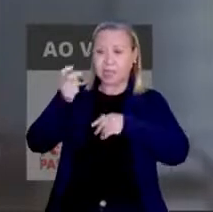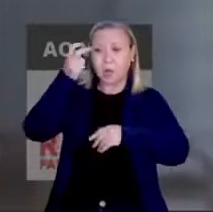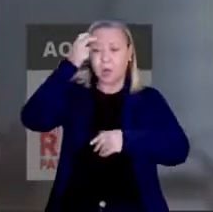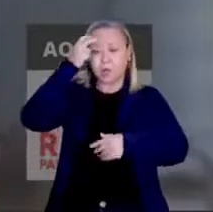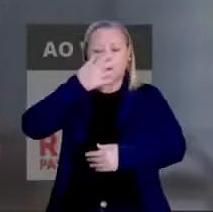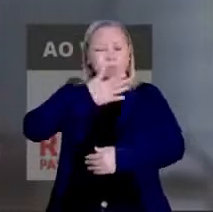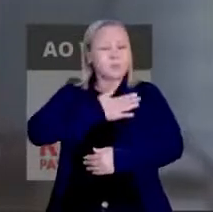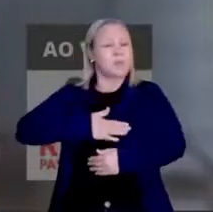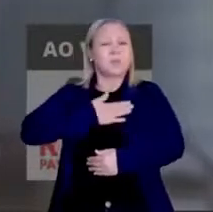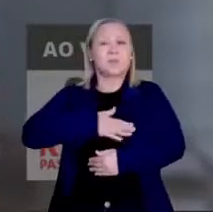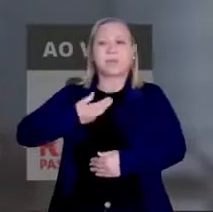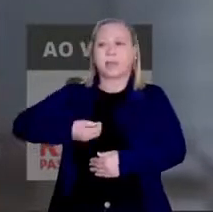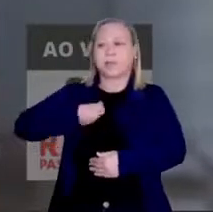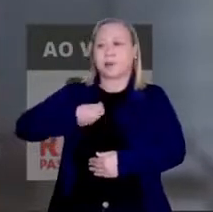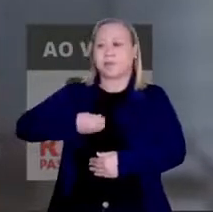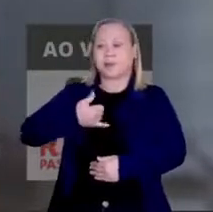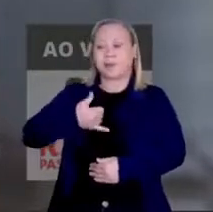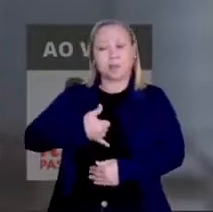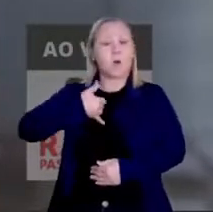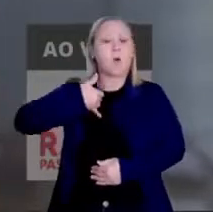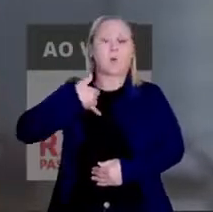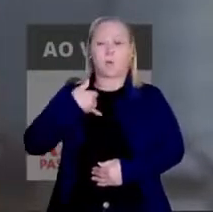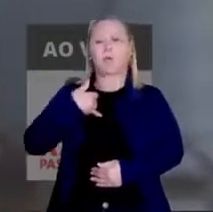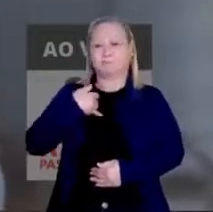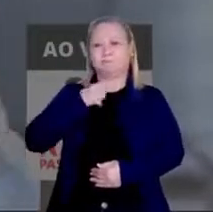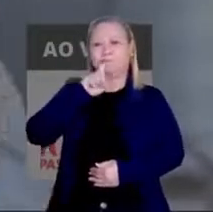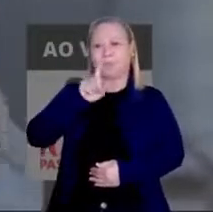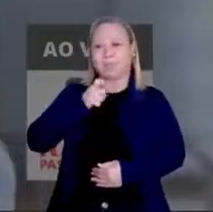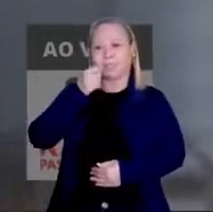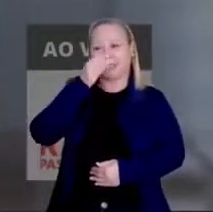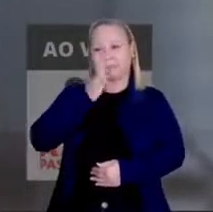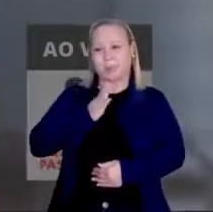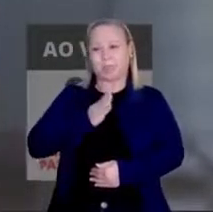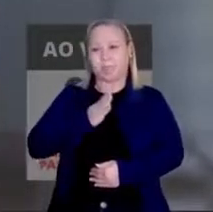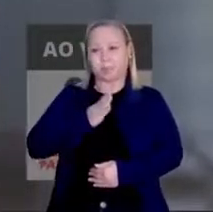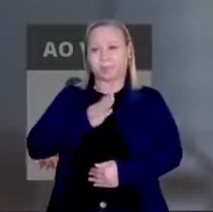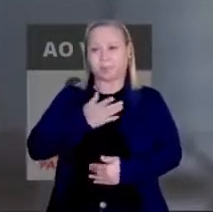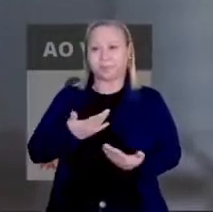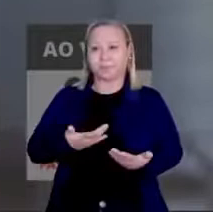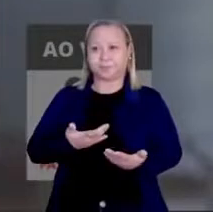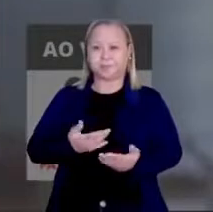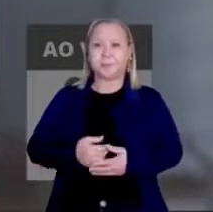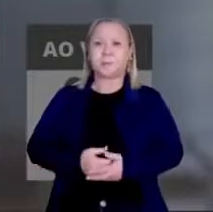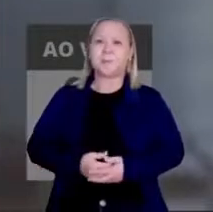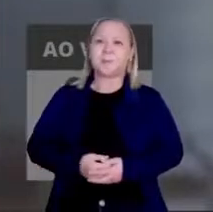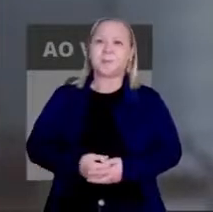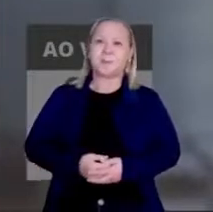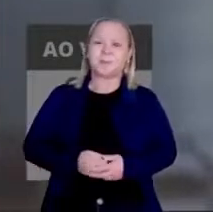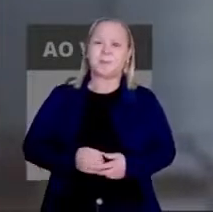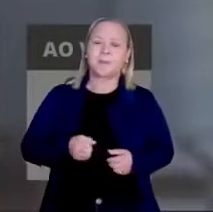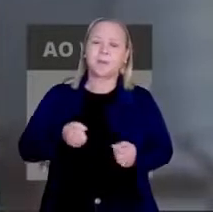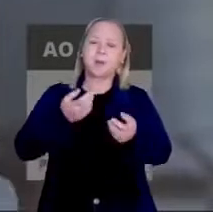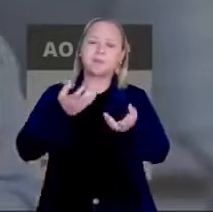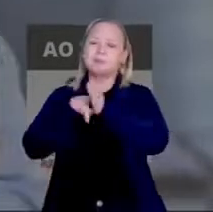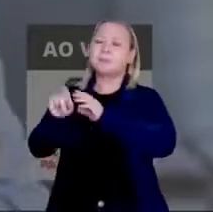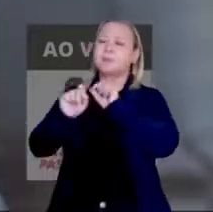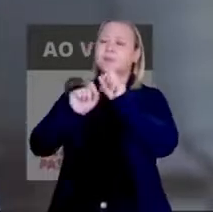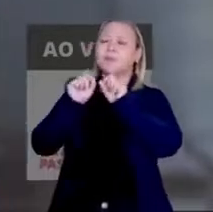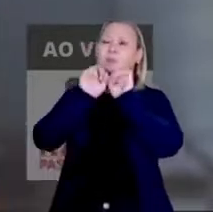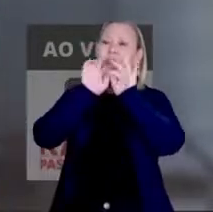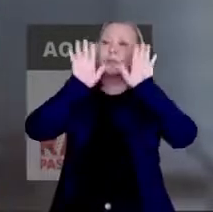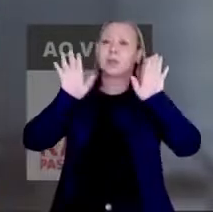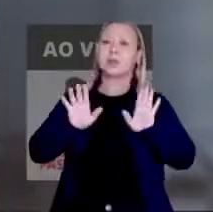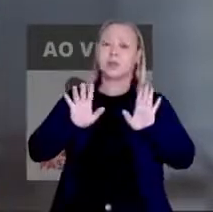uma destruição. Ô Mário, qualquer cidadão de Minas Gerais, qualquer homem ou mulher da cidade